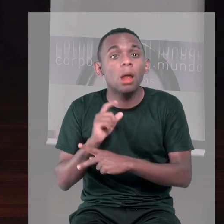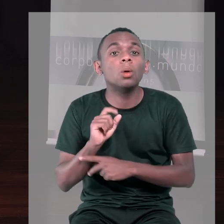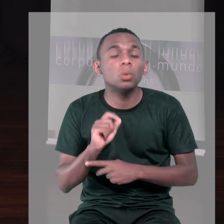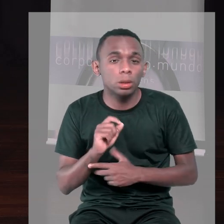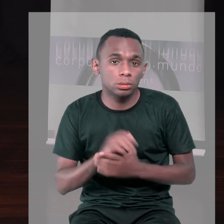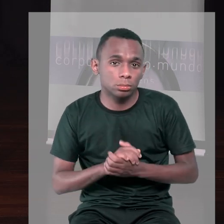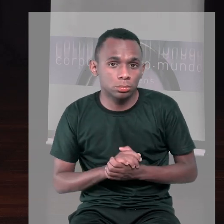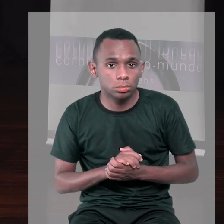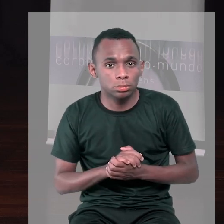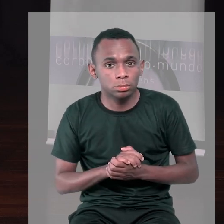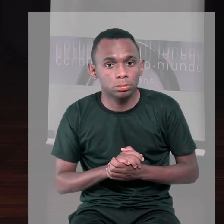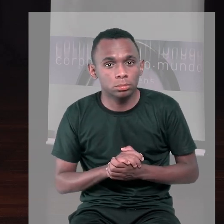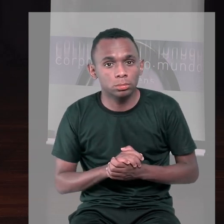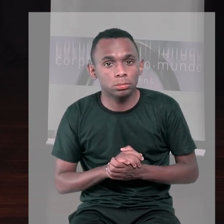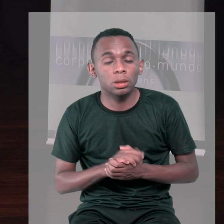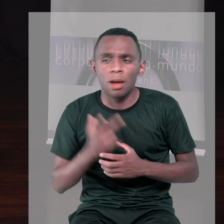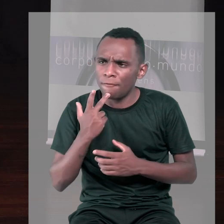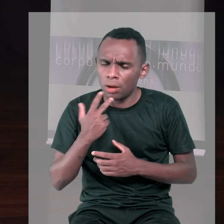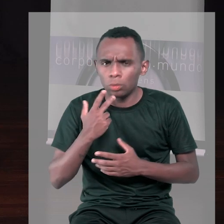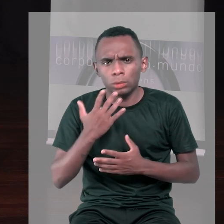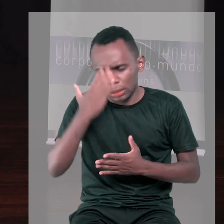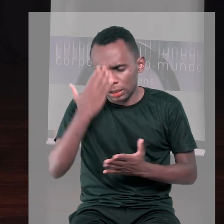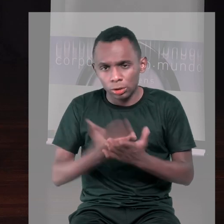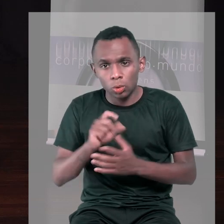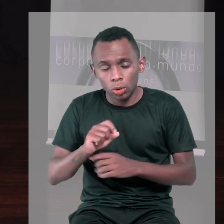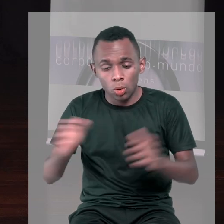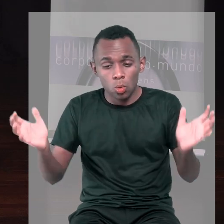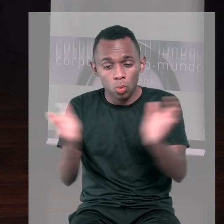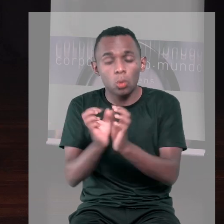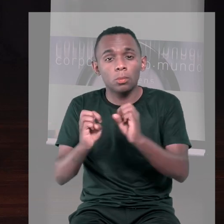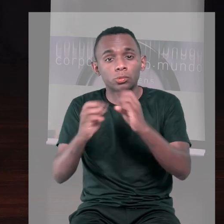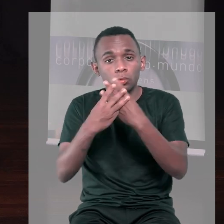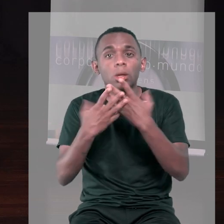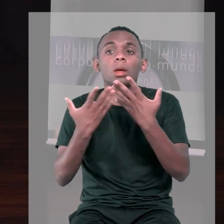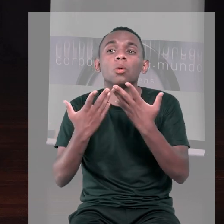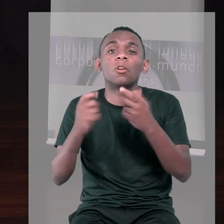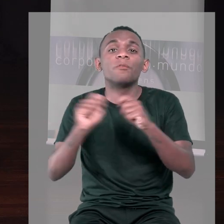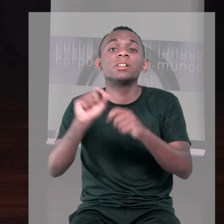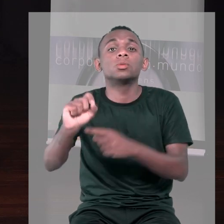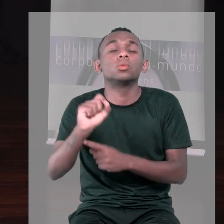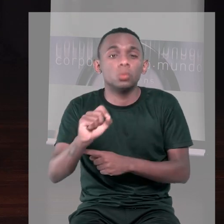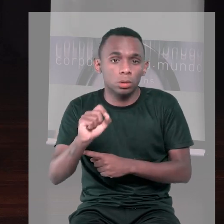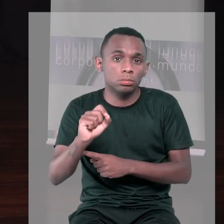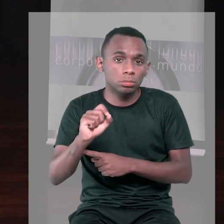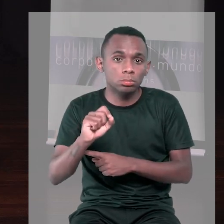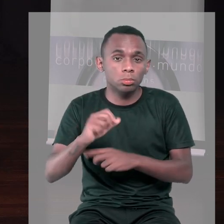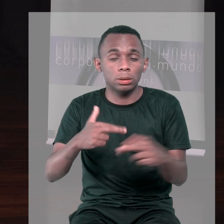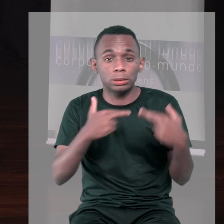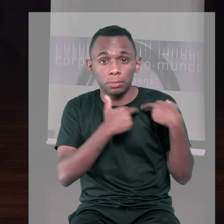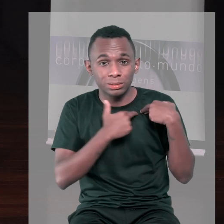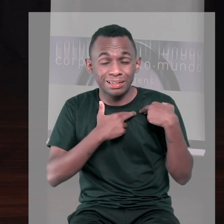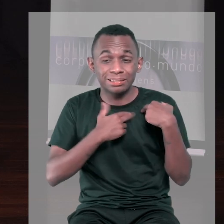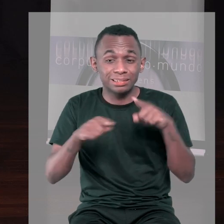dos judeus, e um papel colaborador, o que é evidente, isso é um fato, não é? Isso não cabe contestação, mas do seu